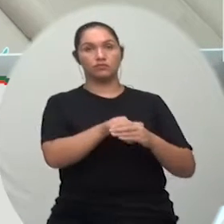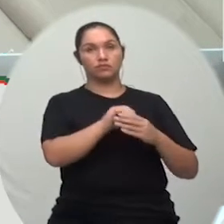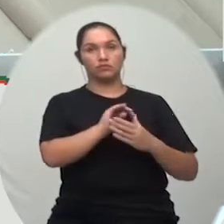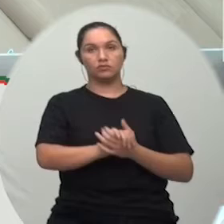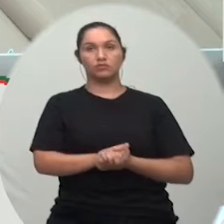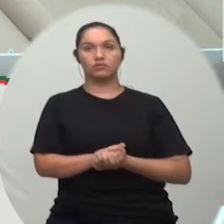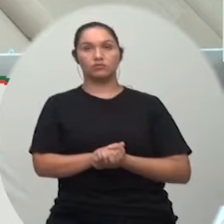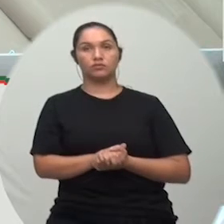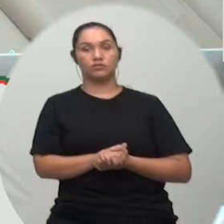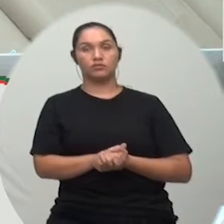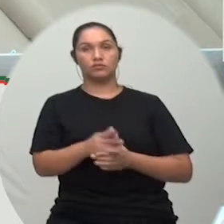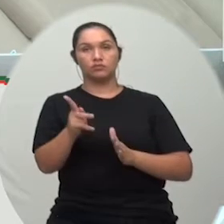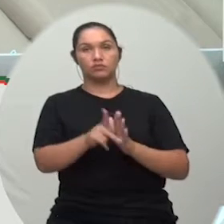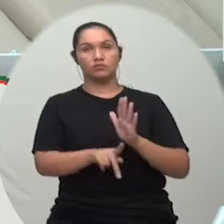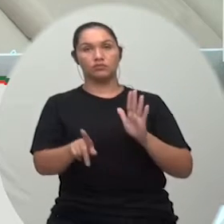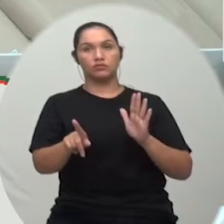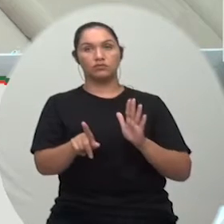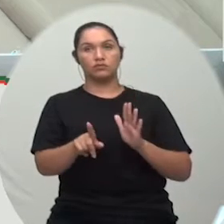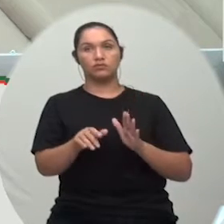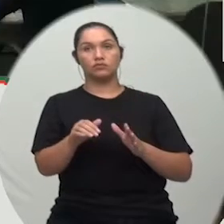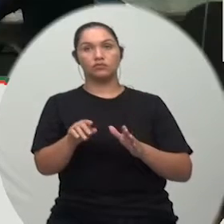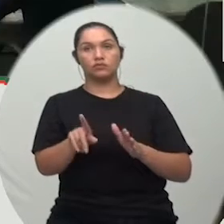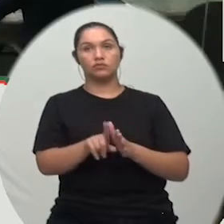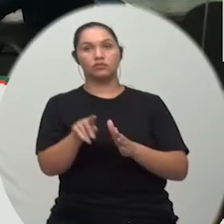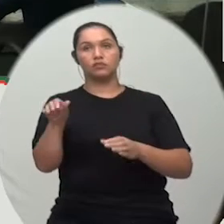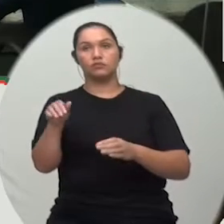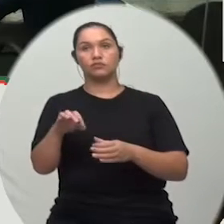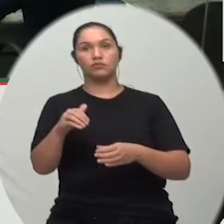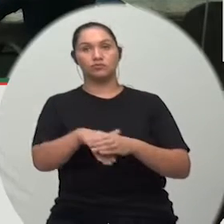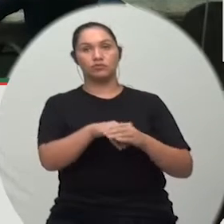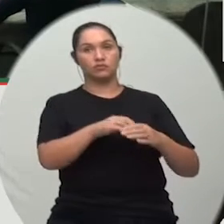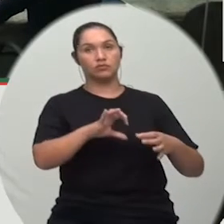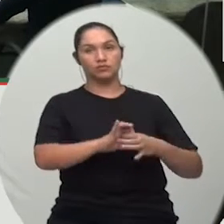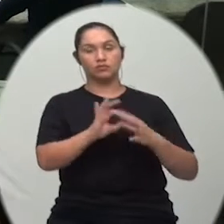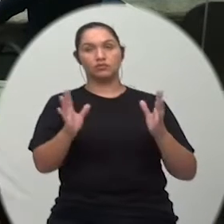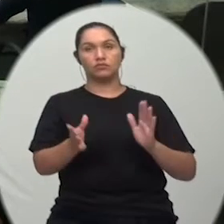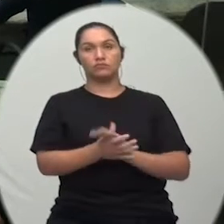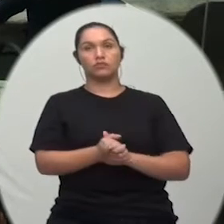votação. Votação liberada.